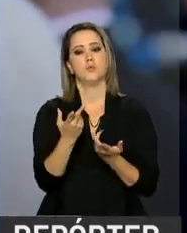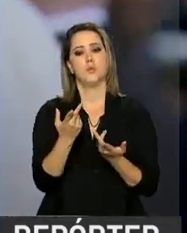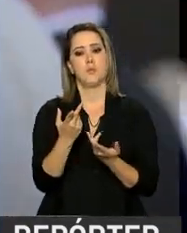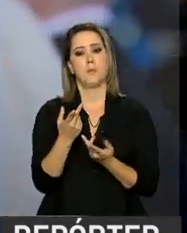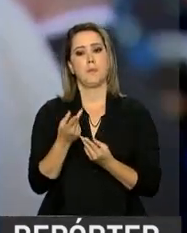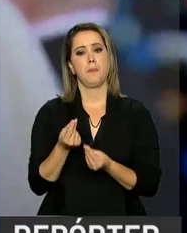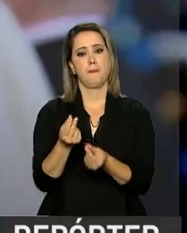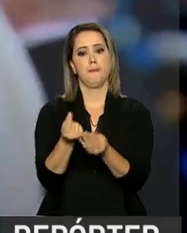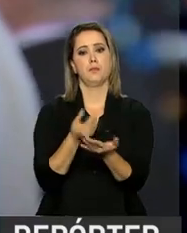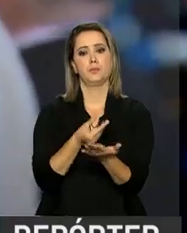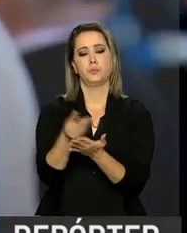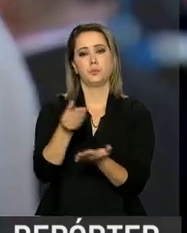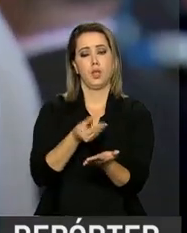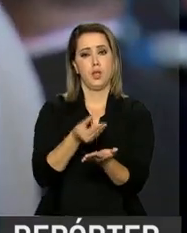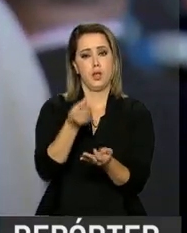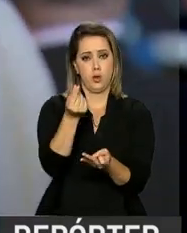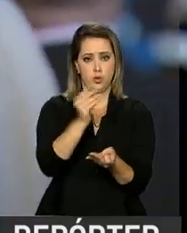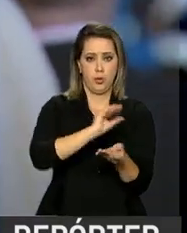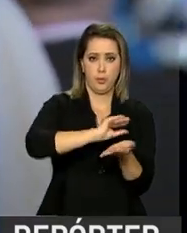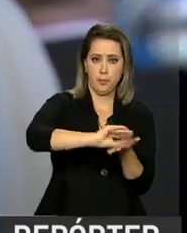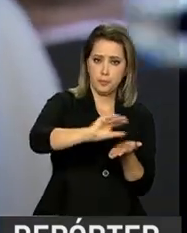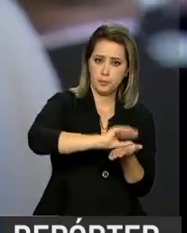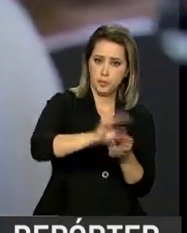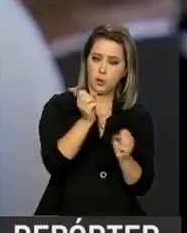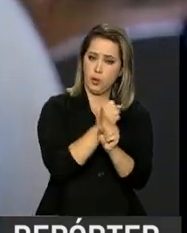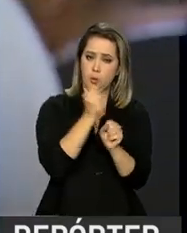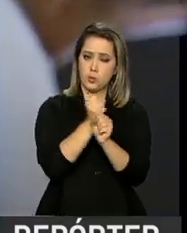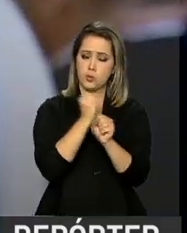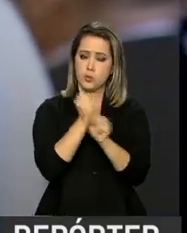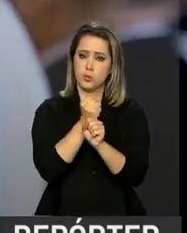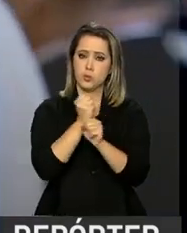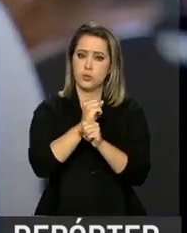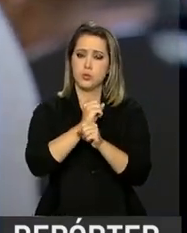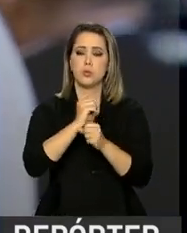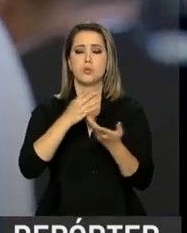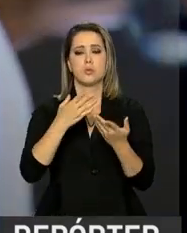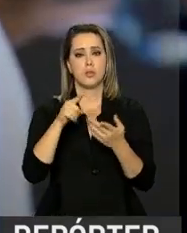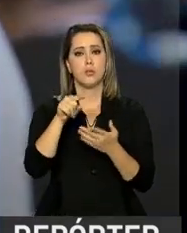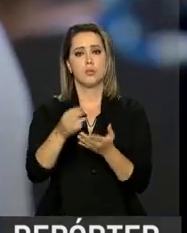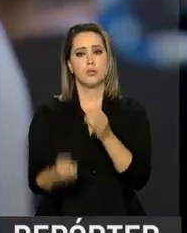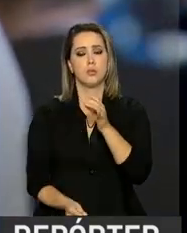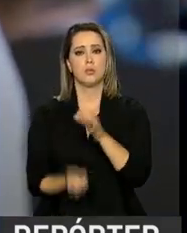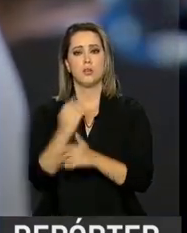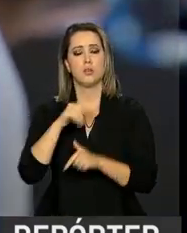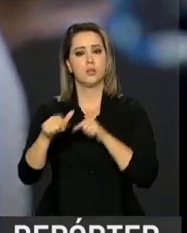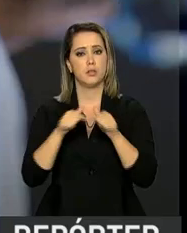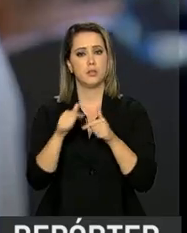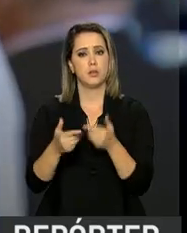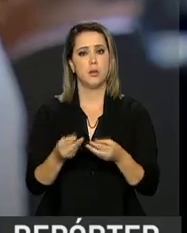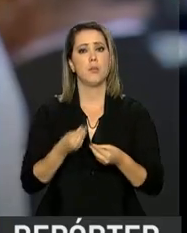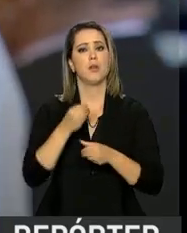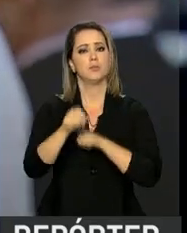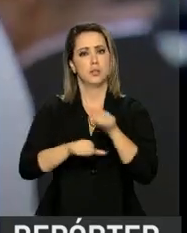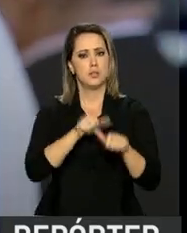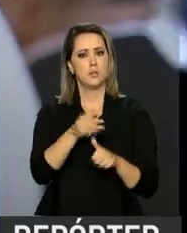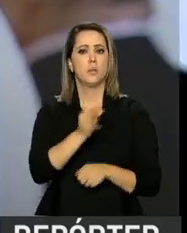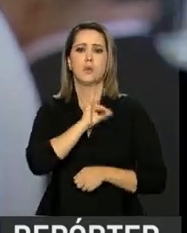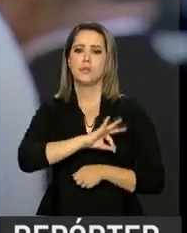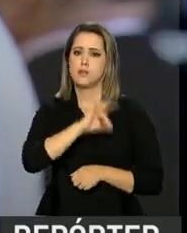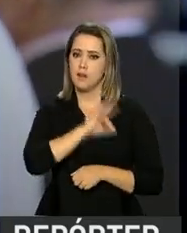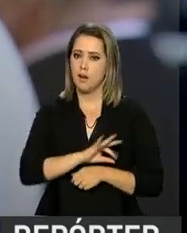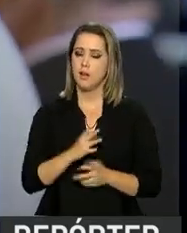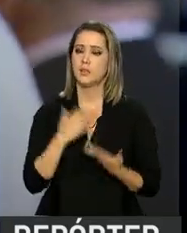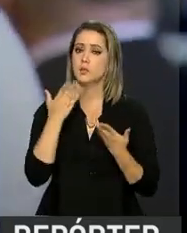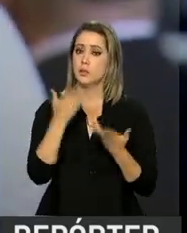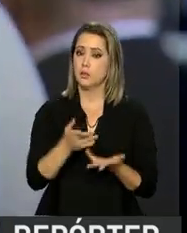esses recursos que estão sendo injetados na economia, na construção civil, estão gerando emprego, que estão gerando renda. Então